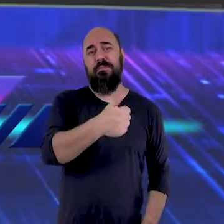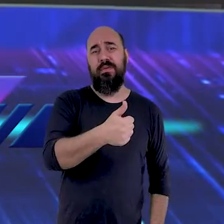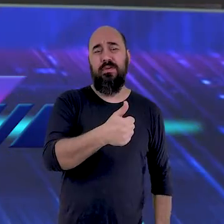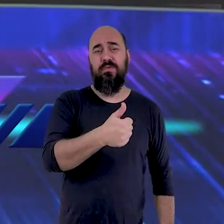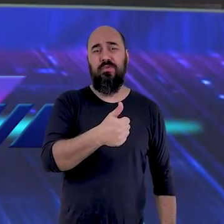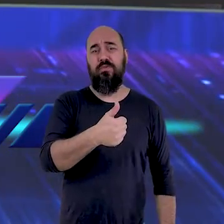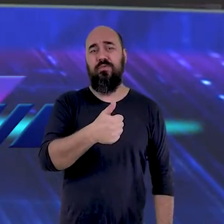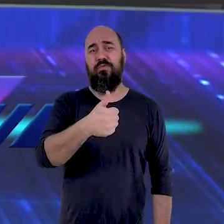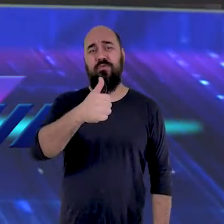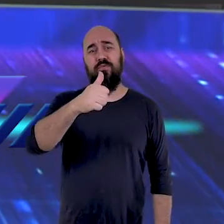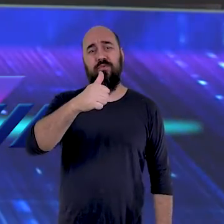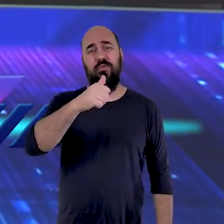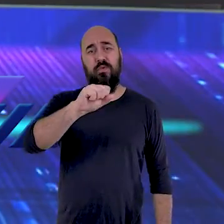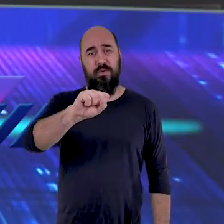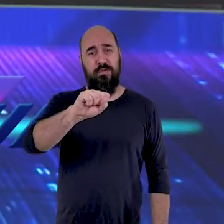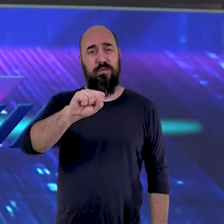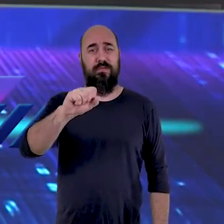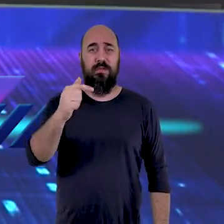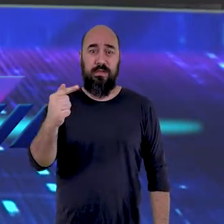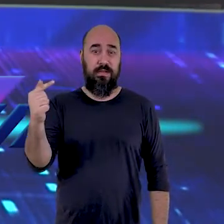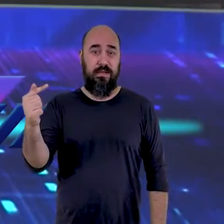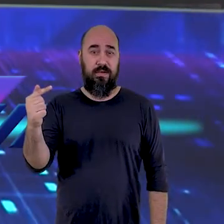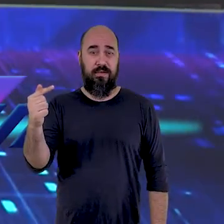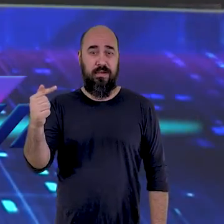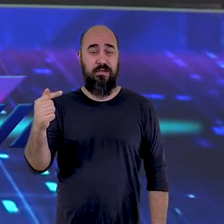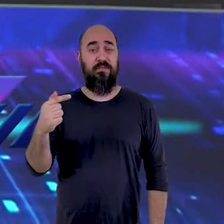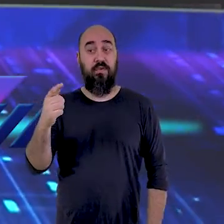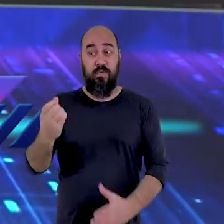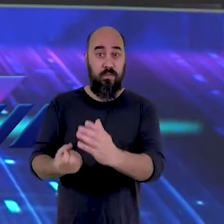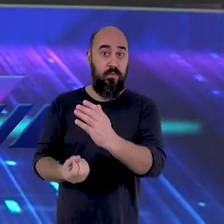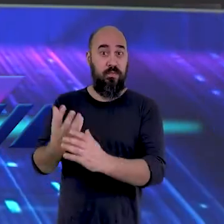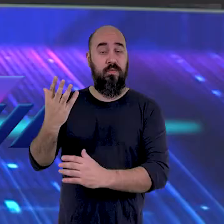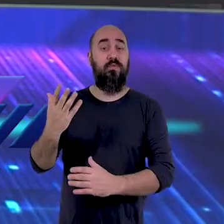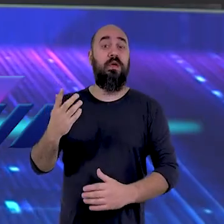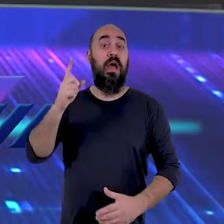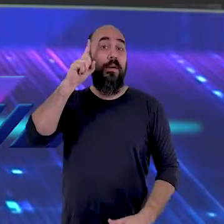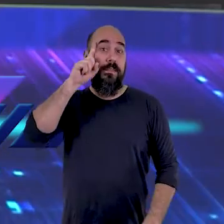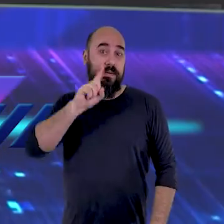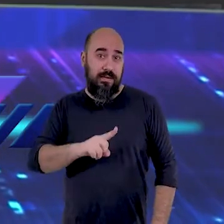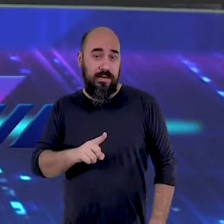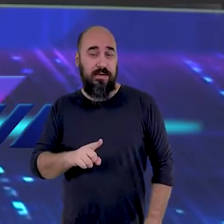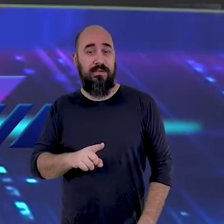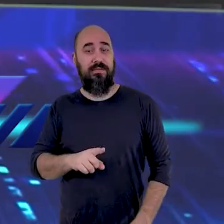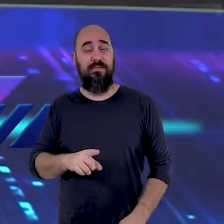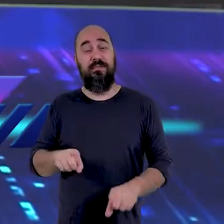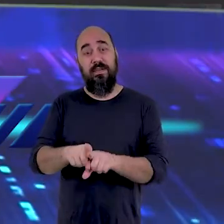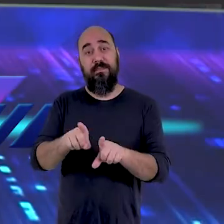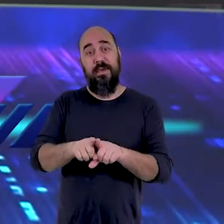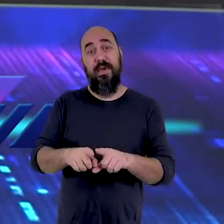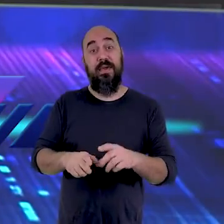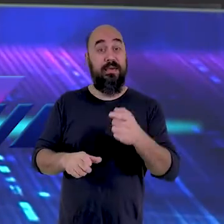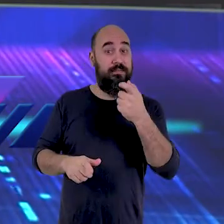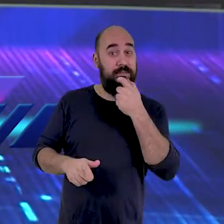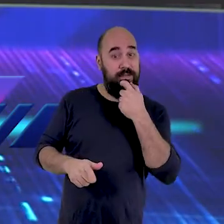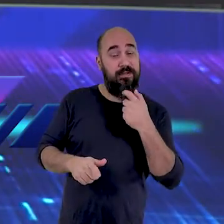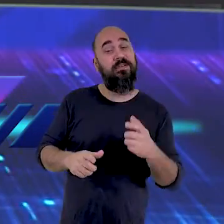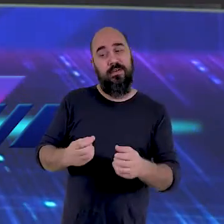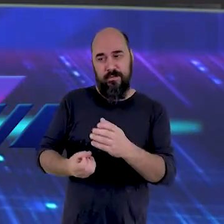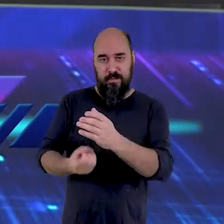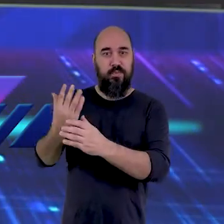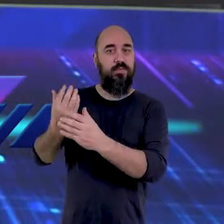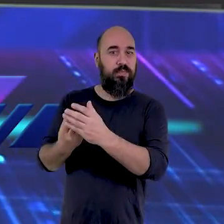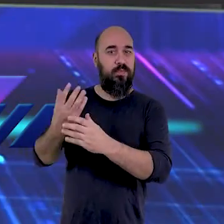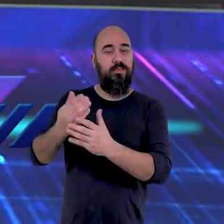as maiores sociedades bíblicas do mundo, a britânica e a americana, que promoveram e publicaram milhões de